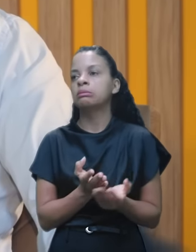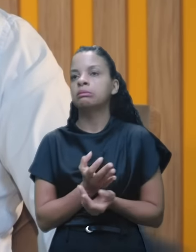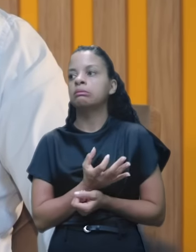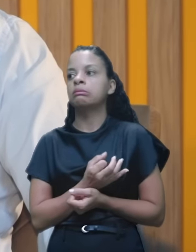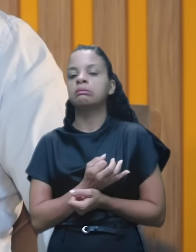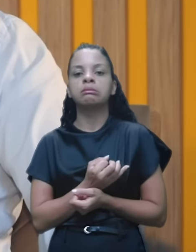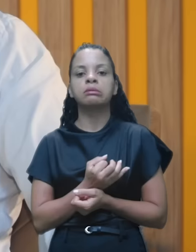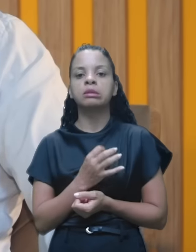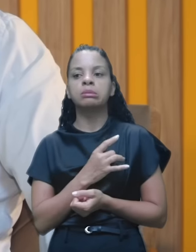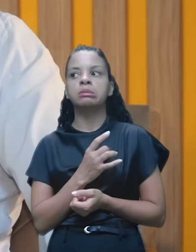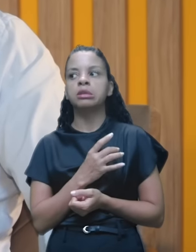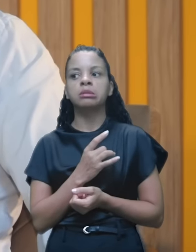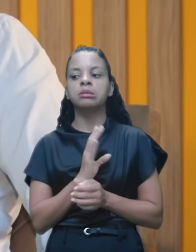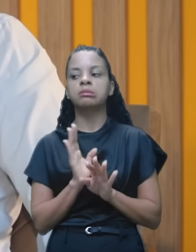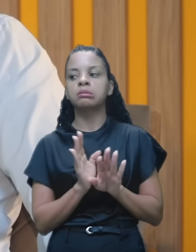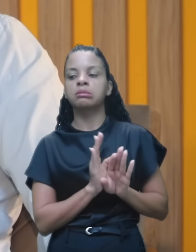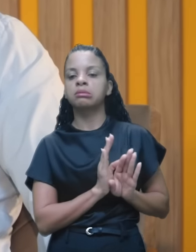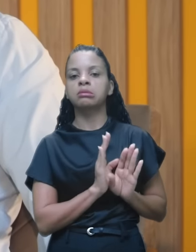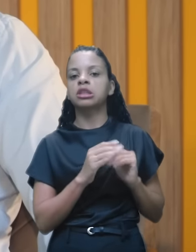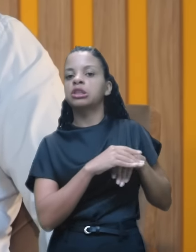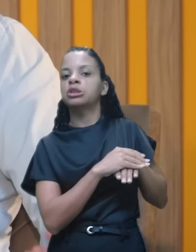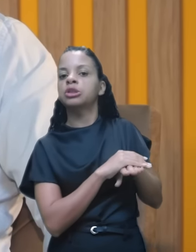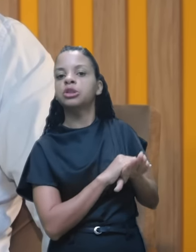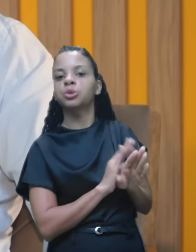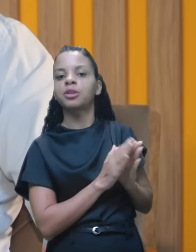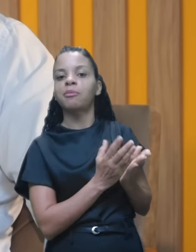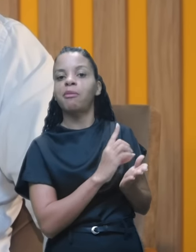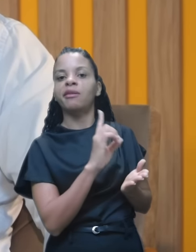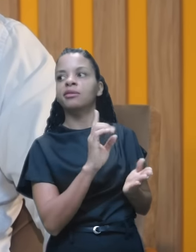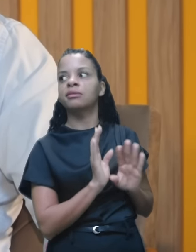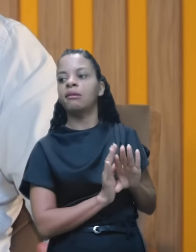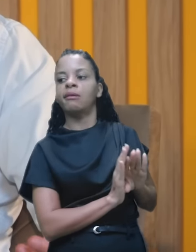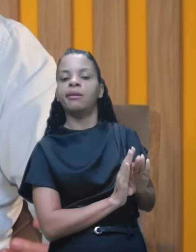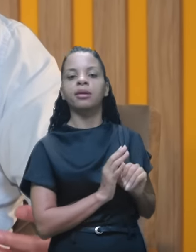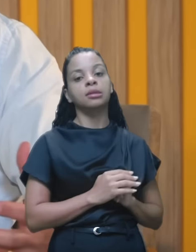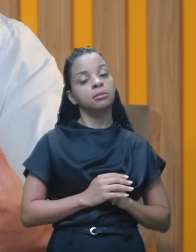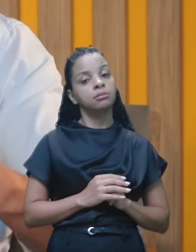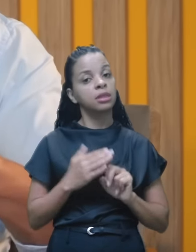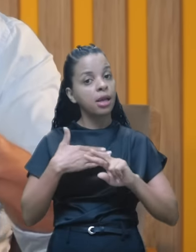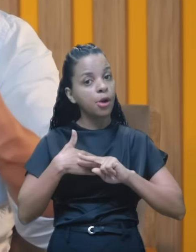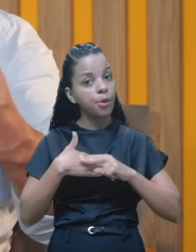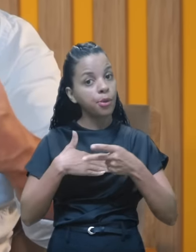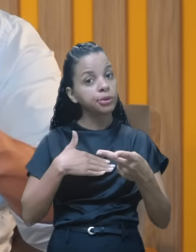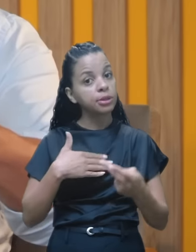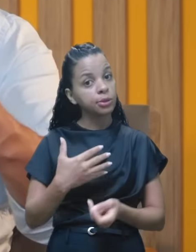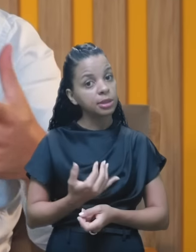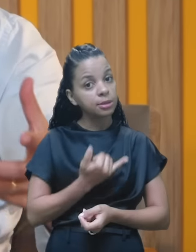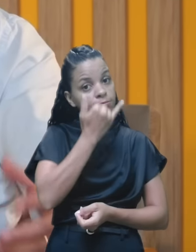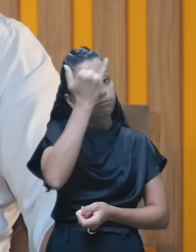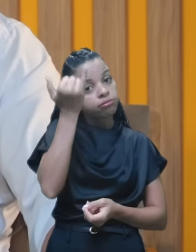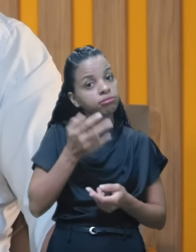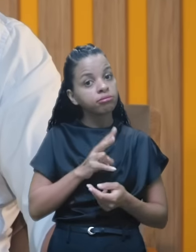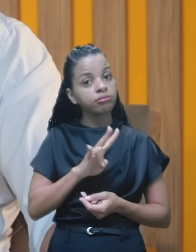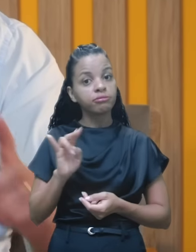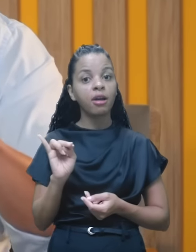humana, acabam rejeitando a palavra de Deus e isso vai ter consequências eternas. Então, que nem eu, que nem você, que nenhum de